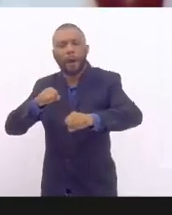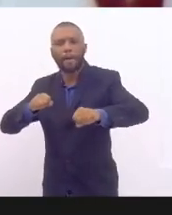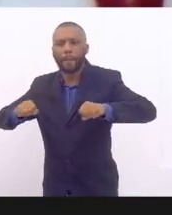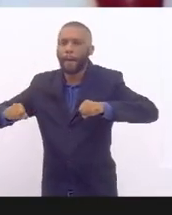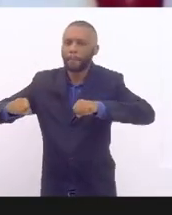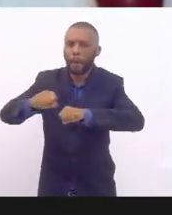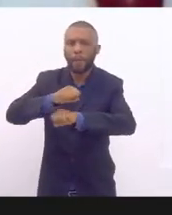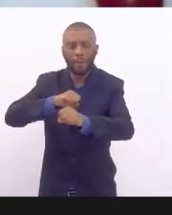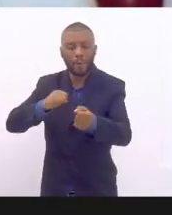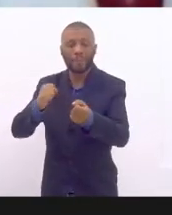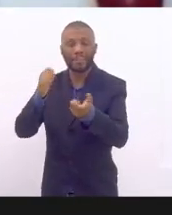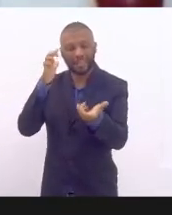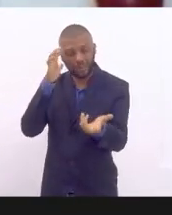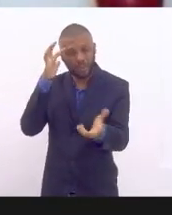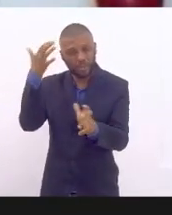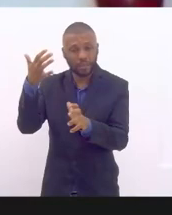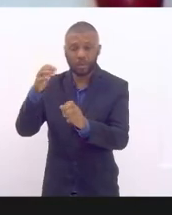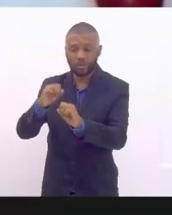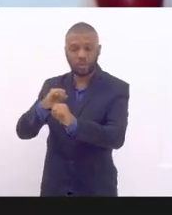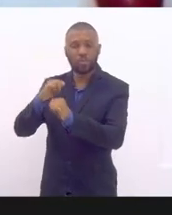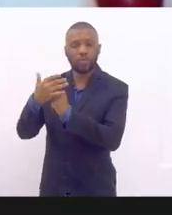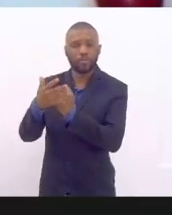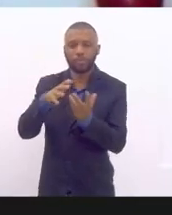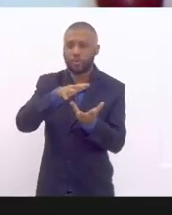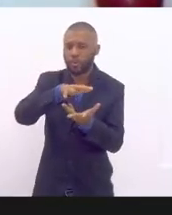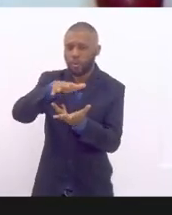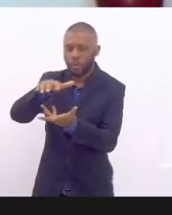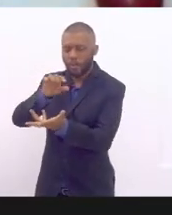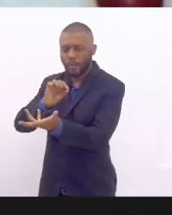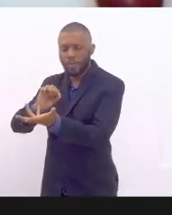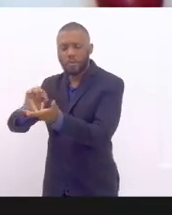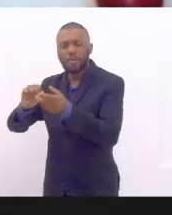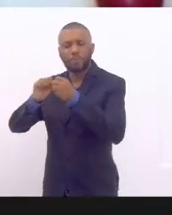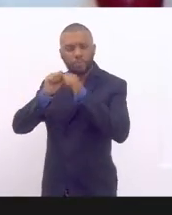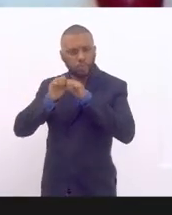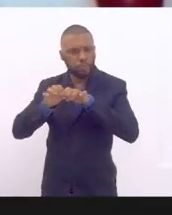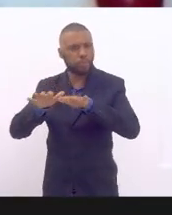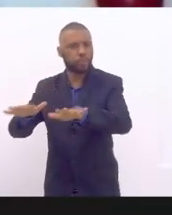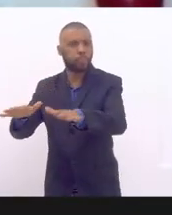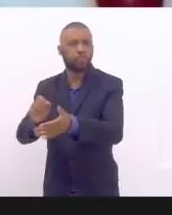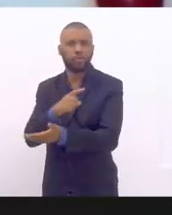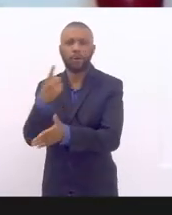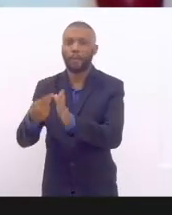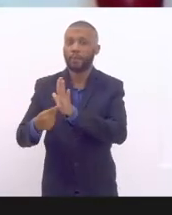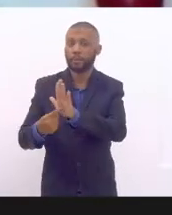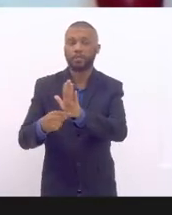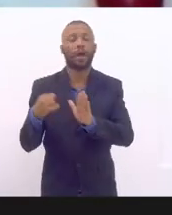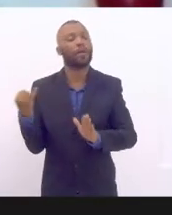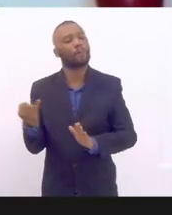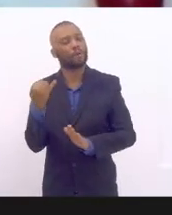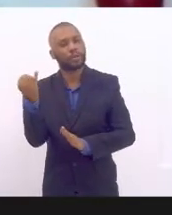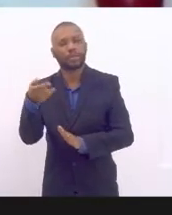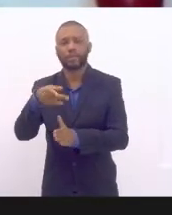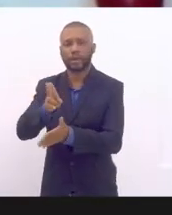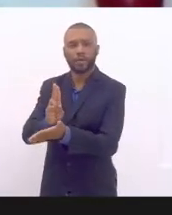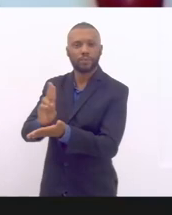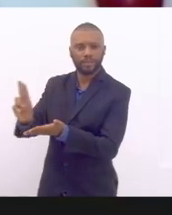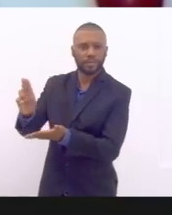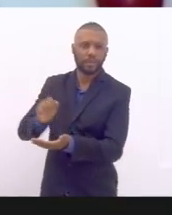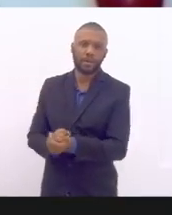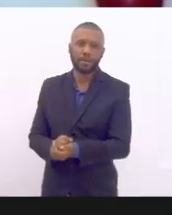dessa trágica situação de todo o planeta enfrentou e nós mostramos a relevância das nossas universidades